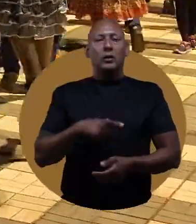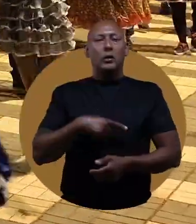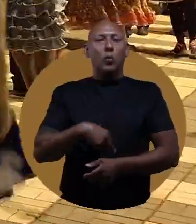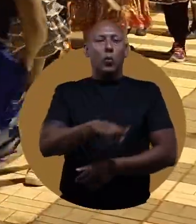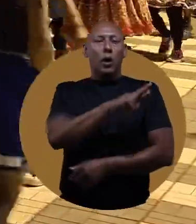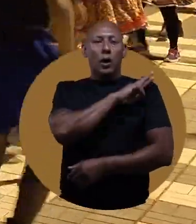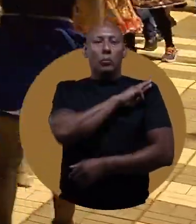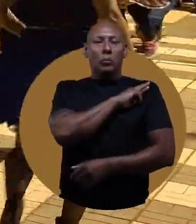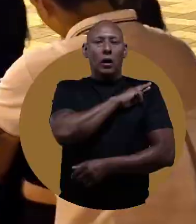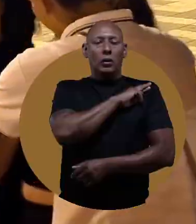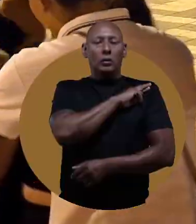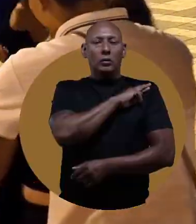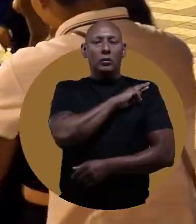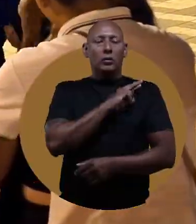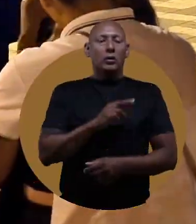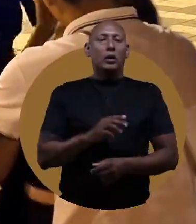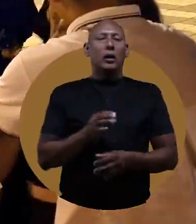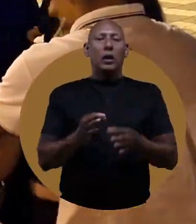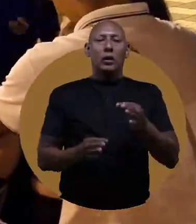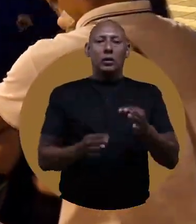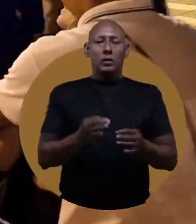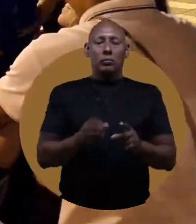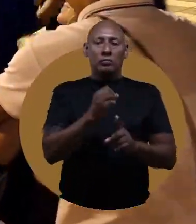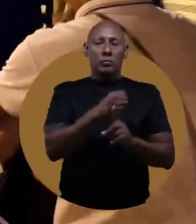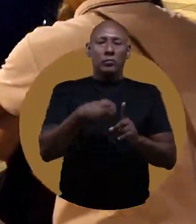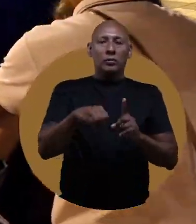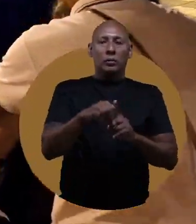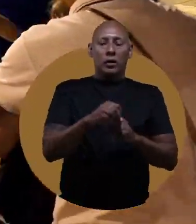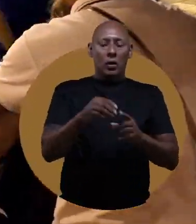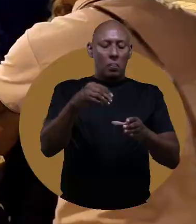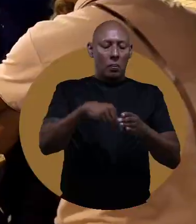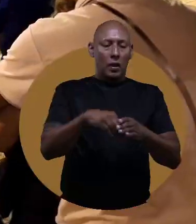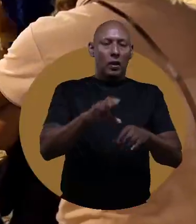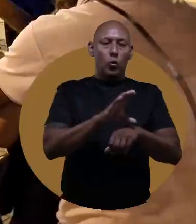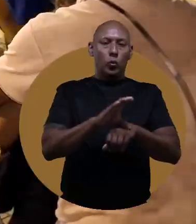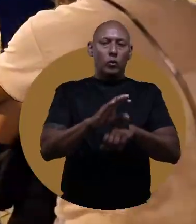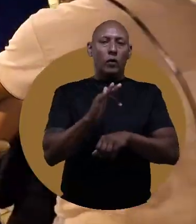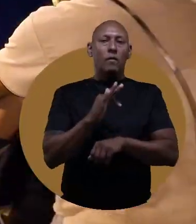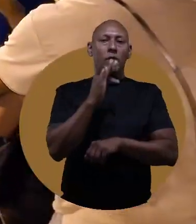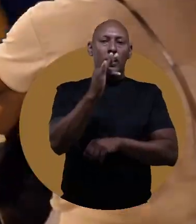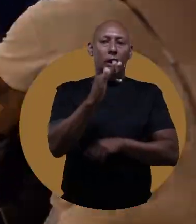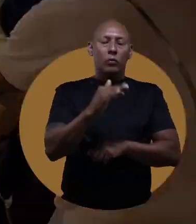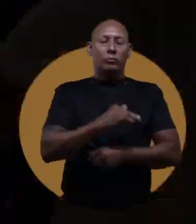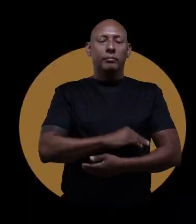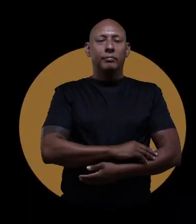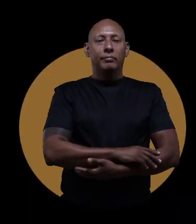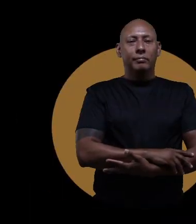direitos de toda a sociedade, nos termos da Constituição Federal.